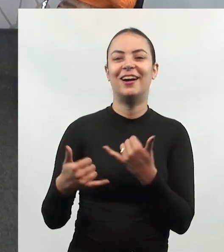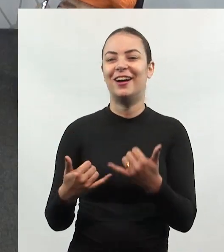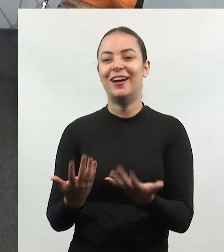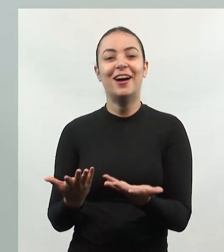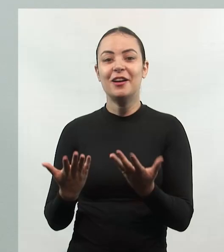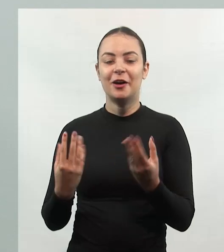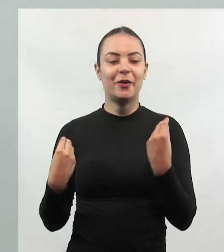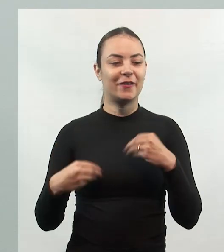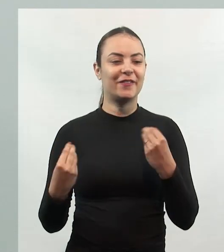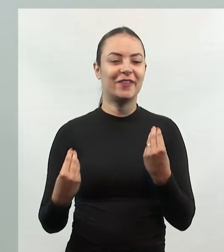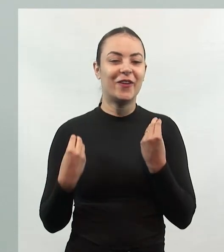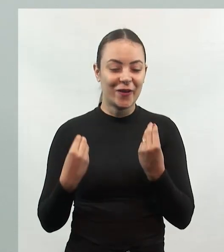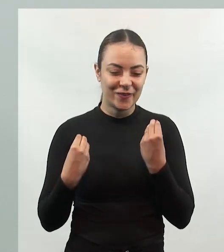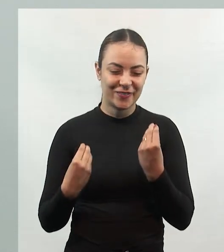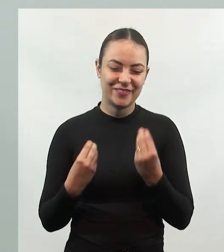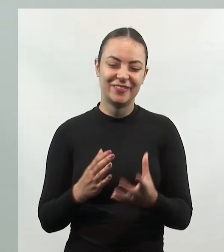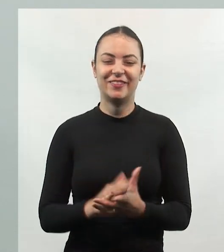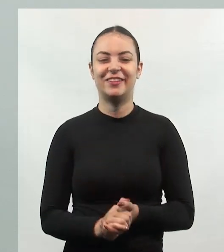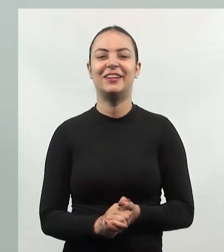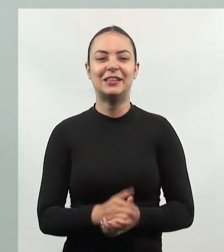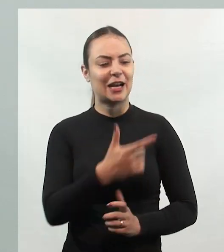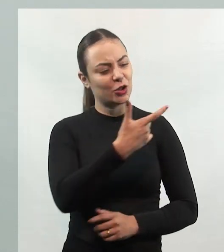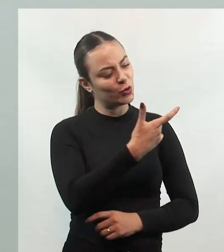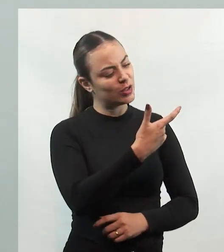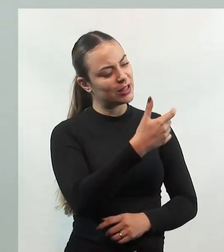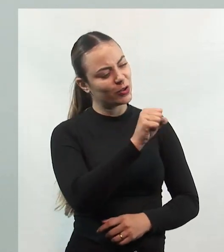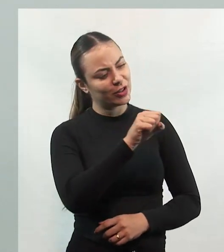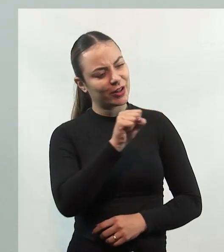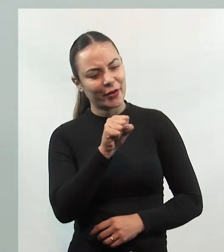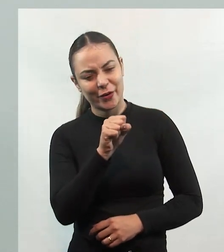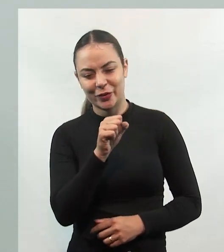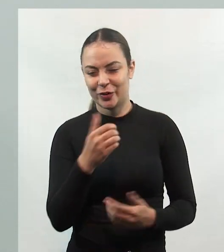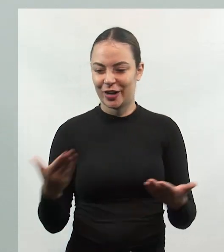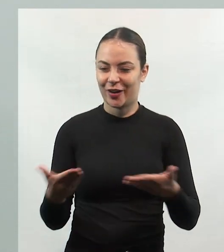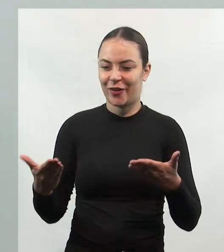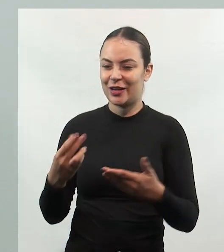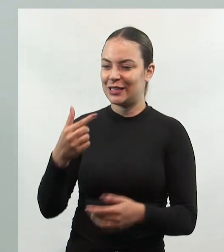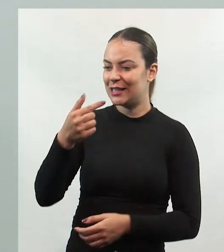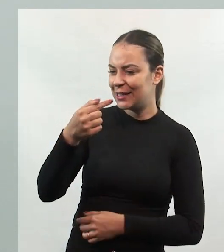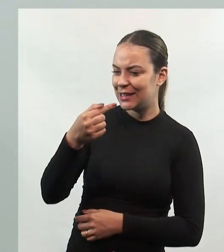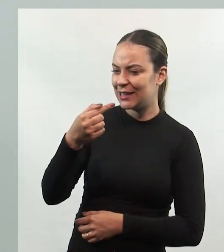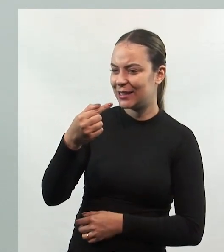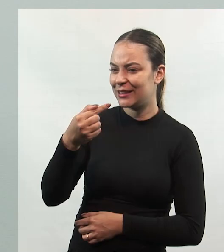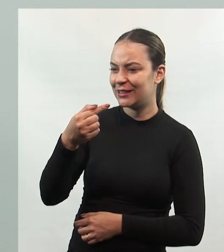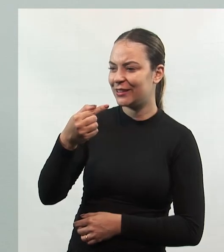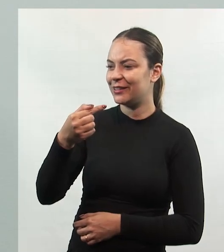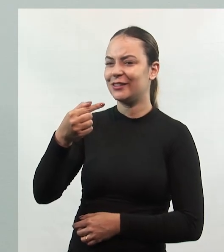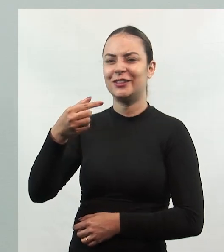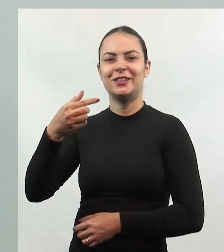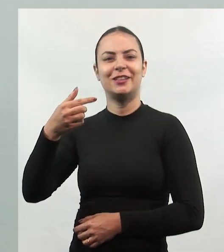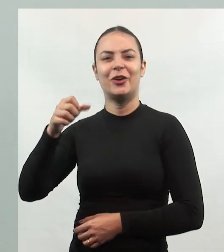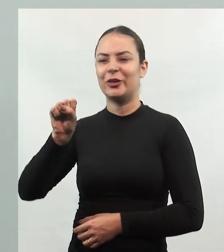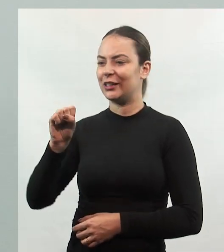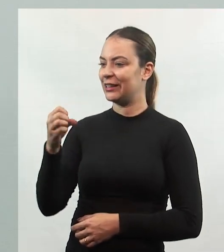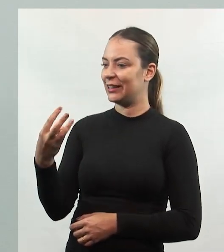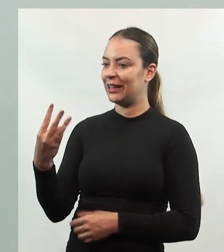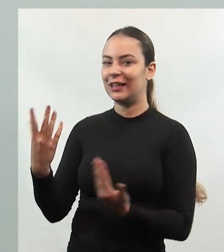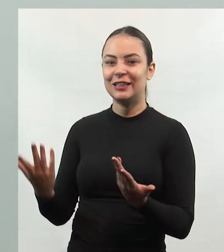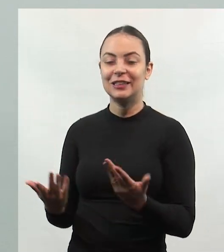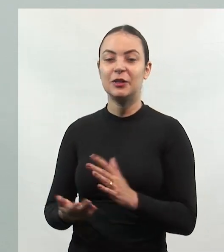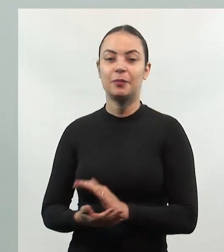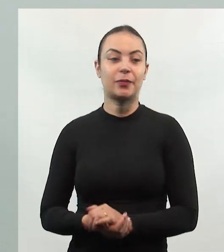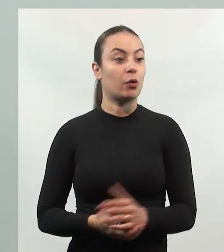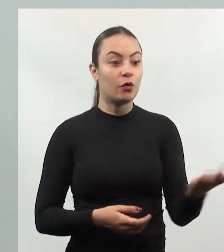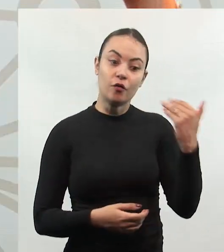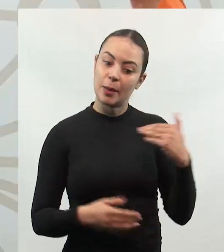falei, meu Deus, mãe do céu. Rica. Estavam mentindo, mãe. O salário, mãe, eu tô rica, mãe. 736 na minha conta. Eu estava